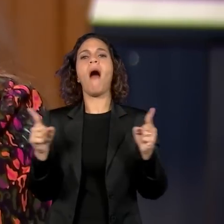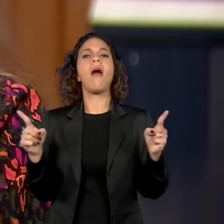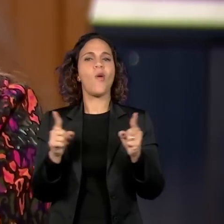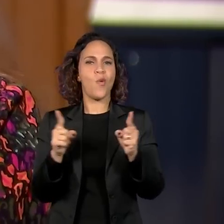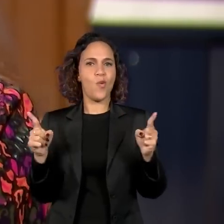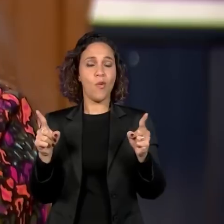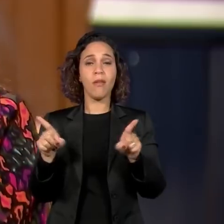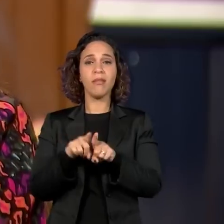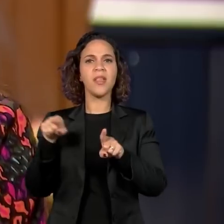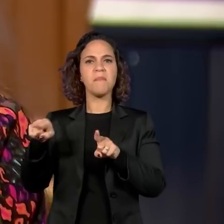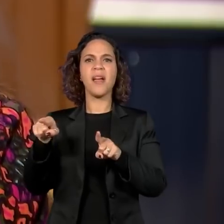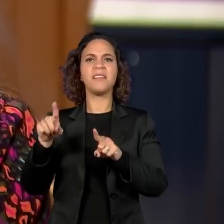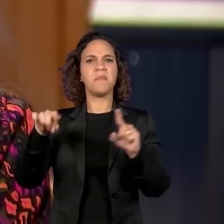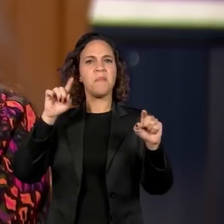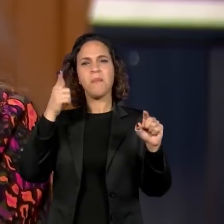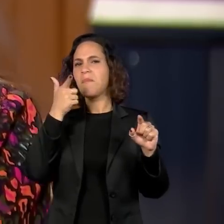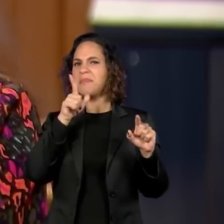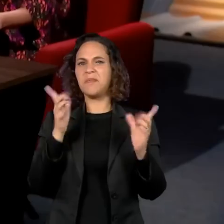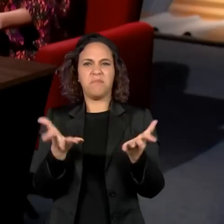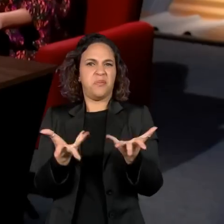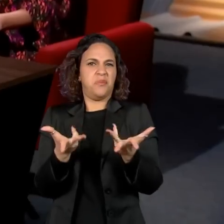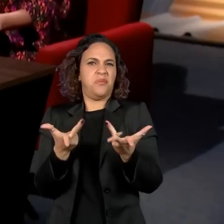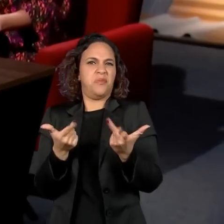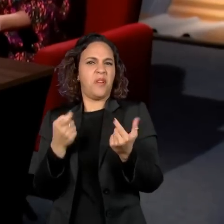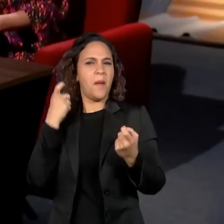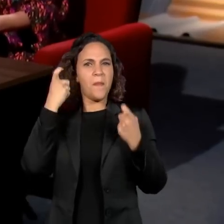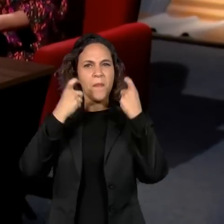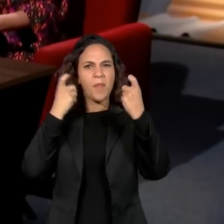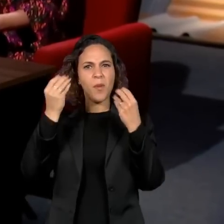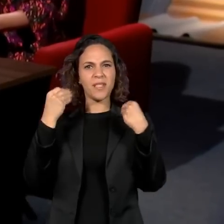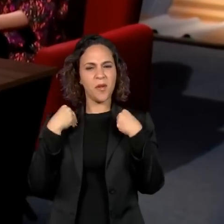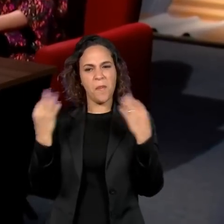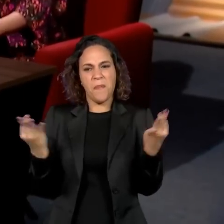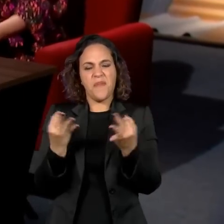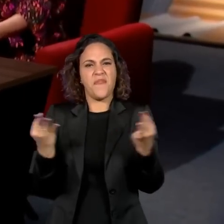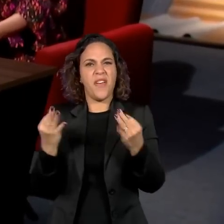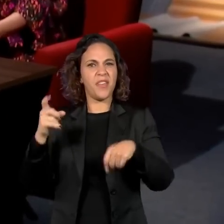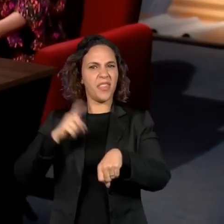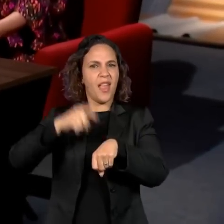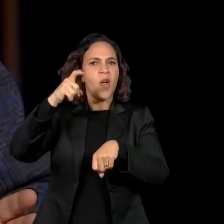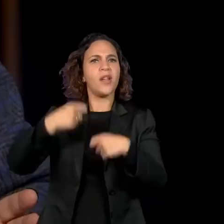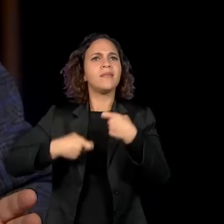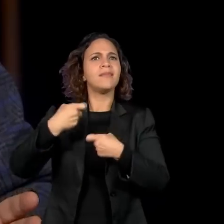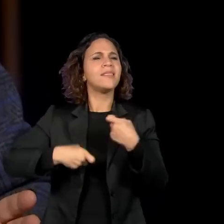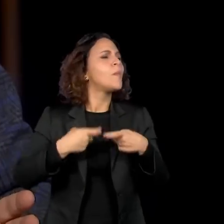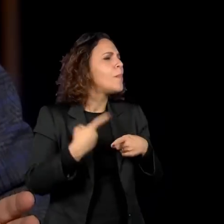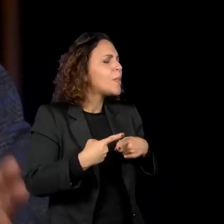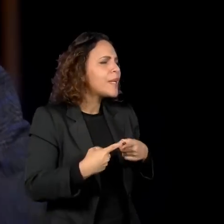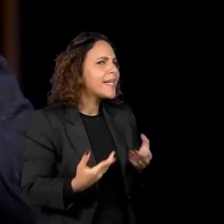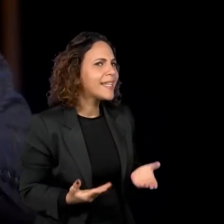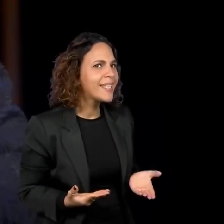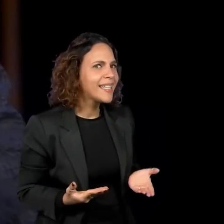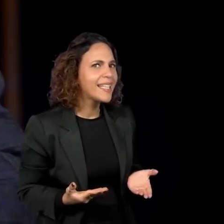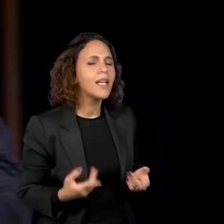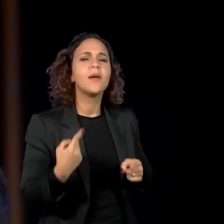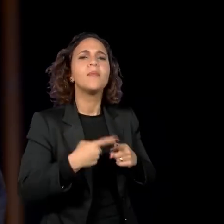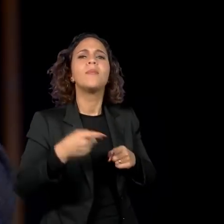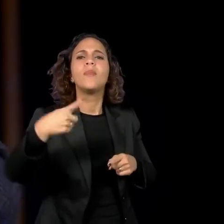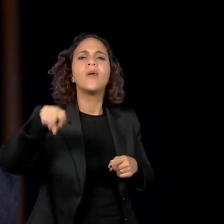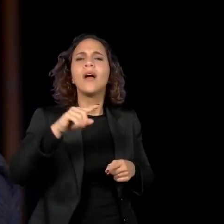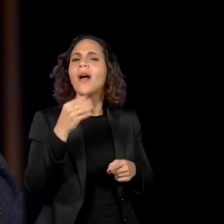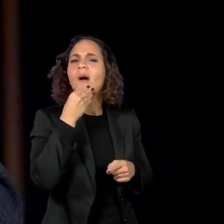na efetividade do seu pênis, essa preocupação com o desempenho, né? Por quê? Me fale. Por que os meninos são